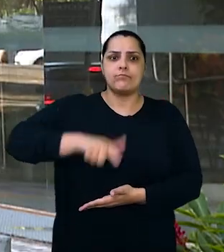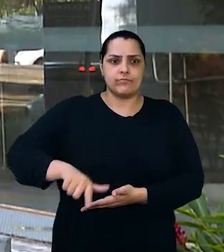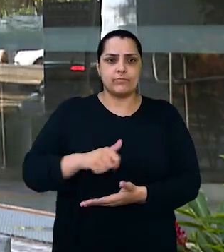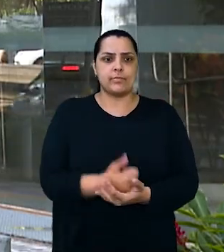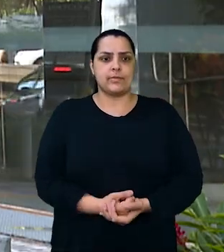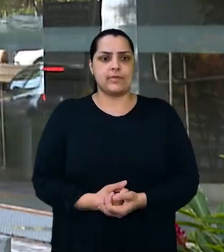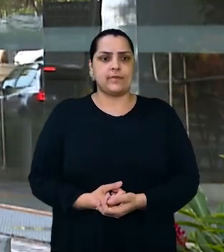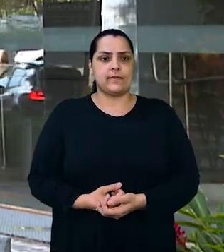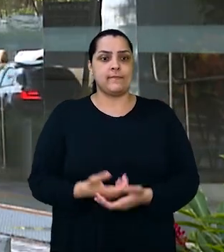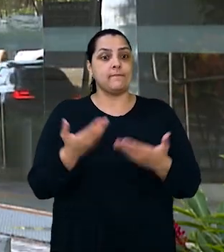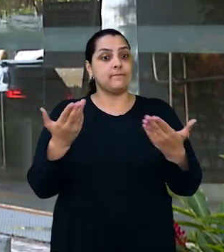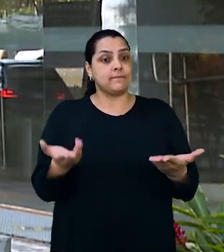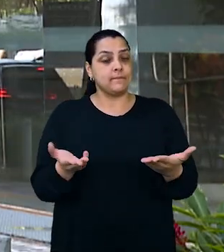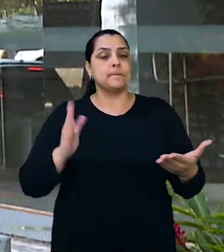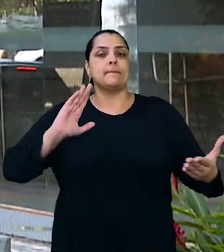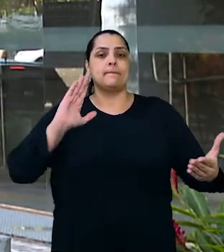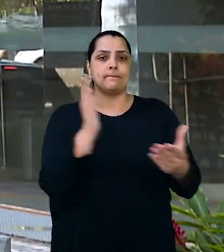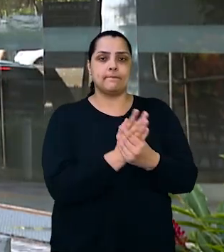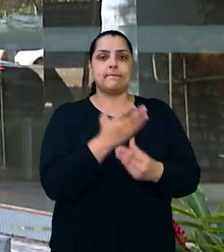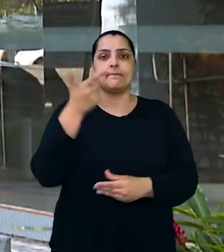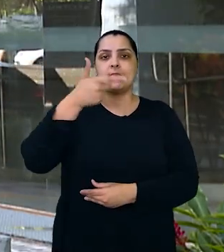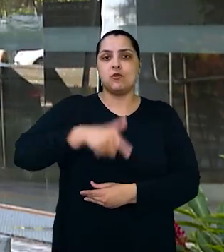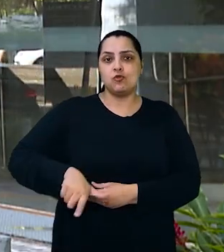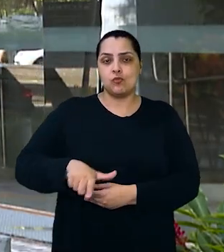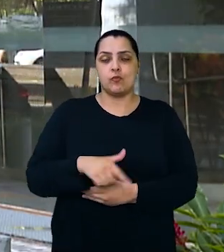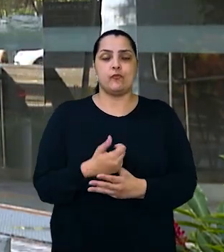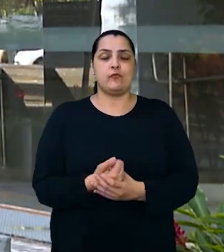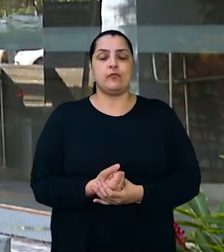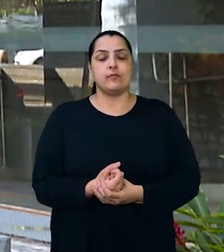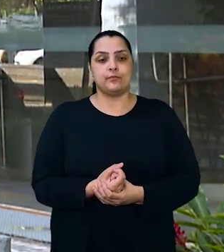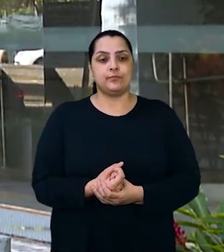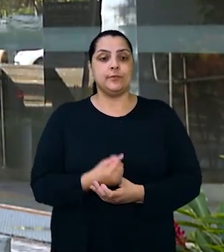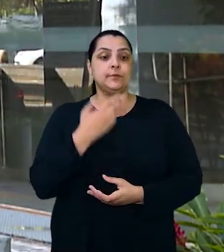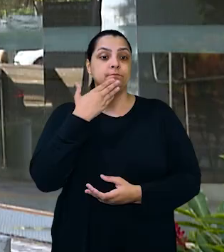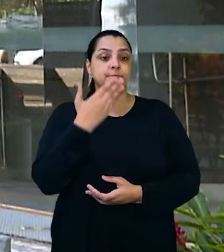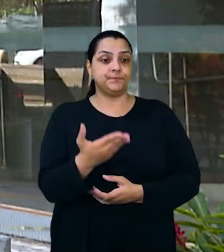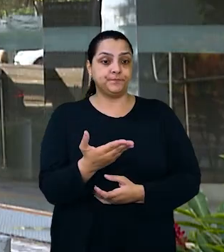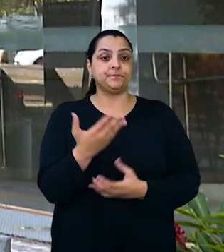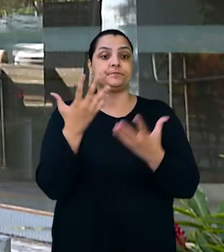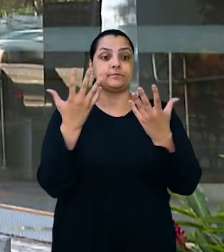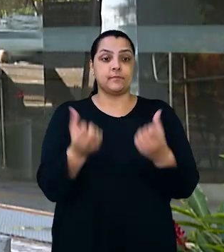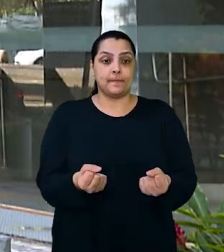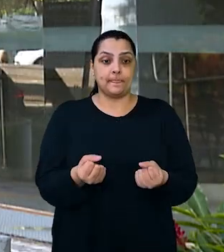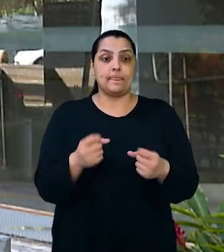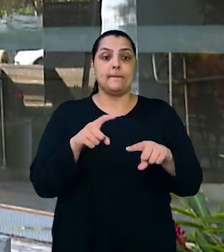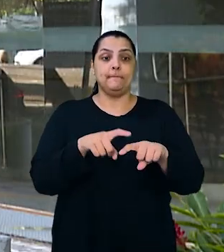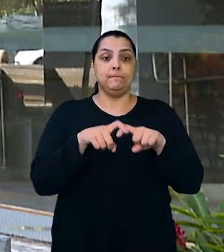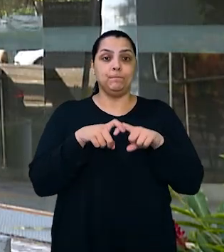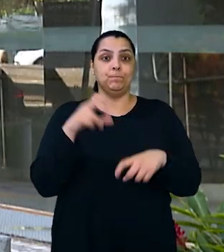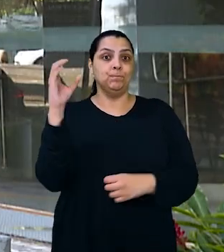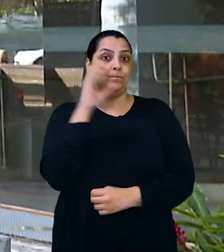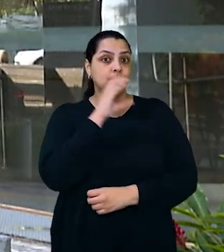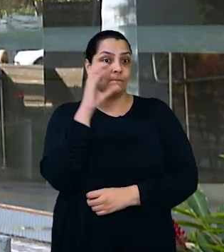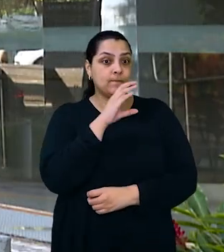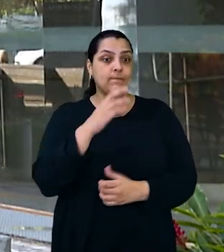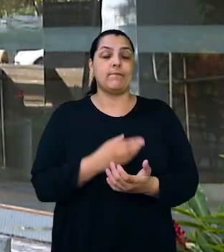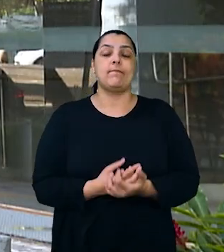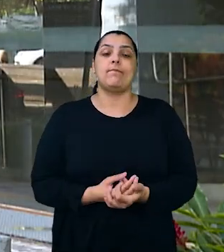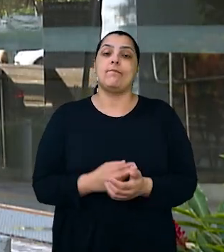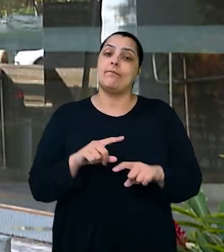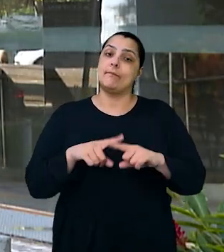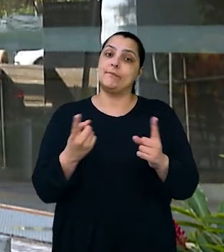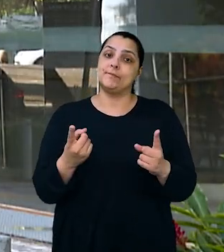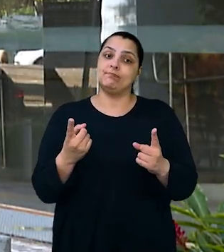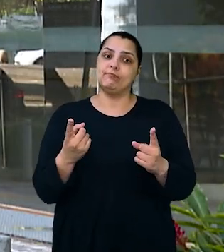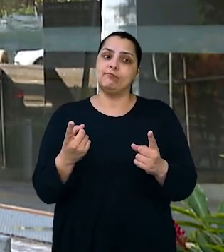novamente. A bancária, então, entrou mais uma vez na justiça. O pedido chegou a ser aceito em caráter de urgência, mas a